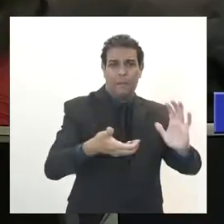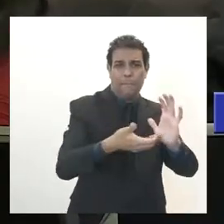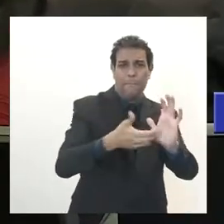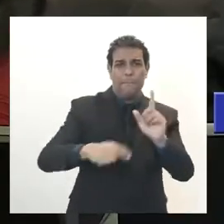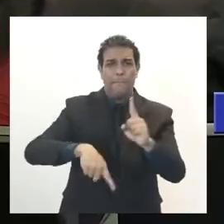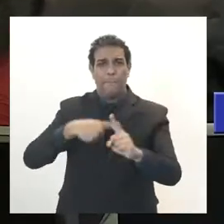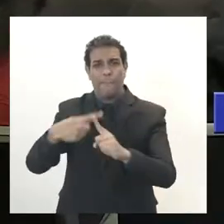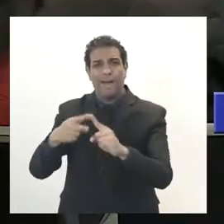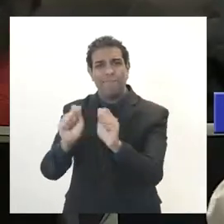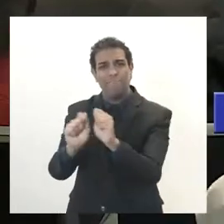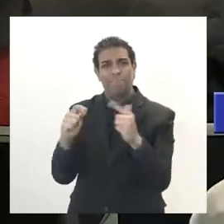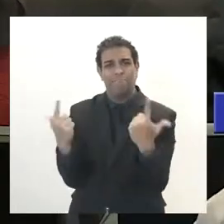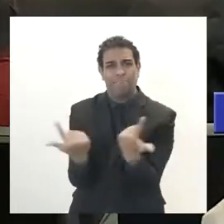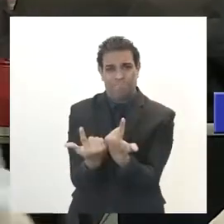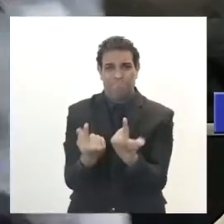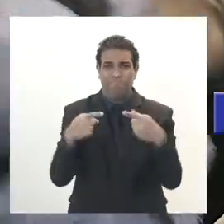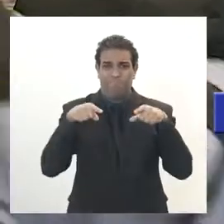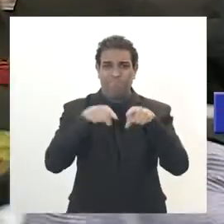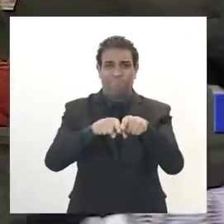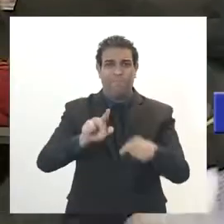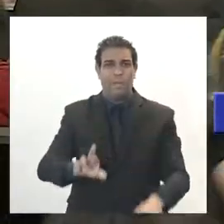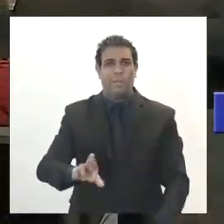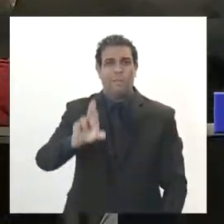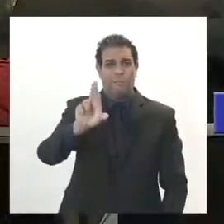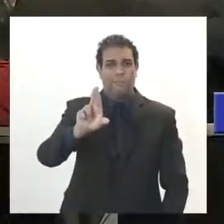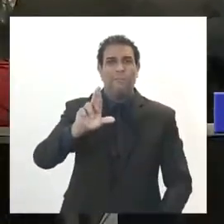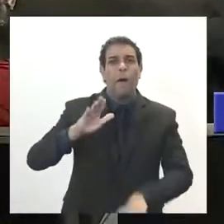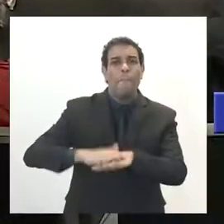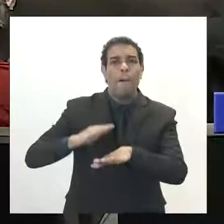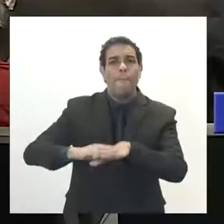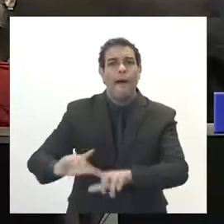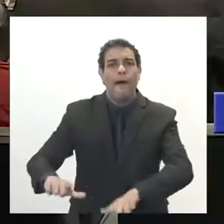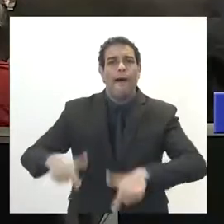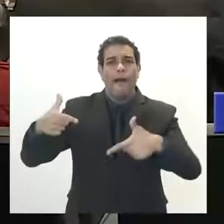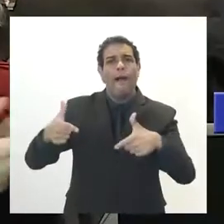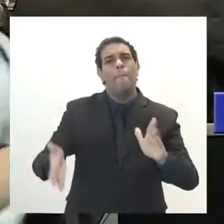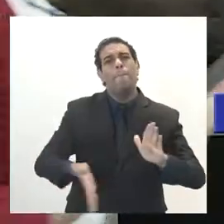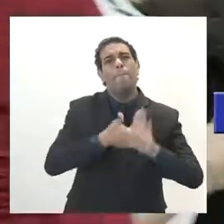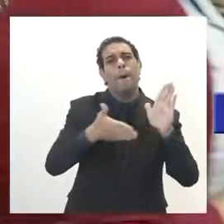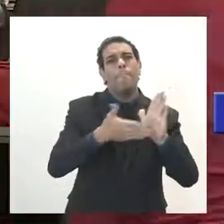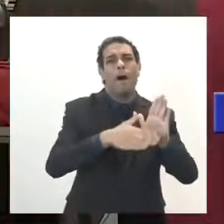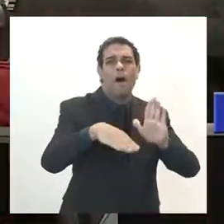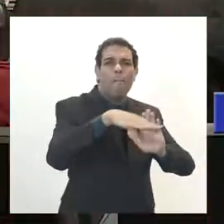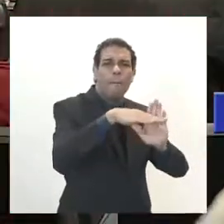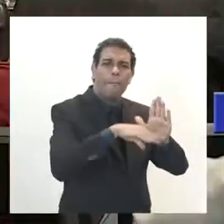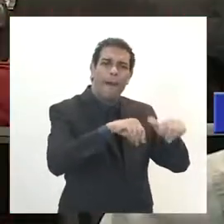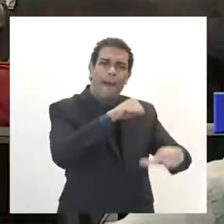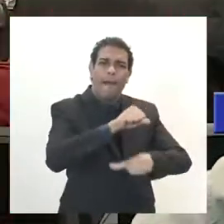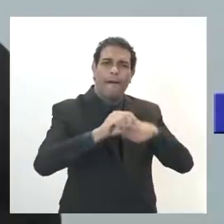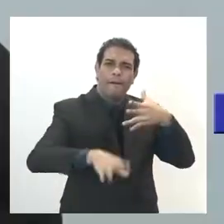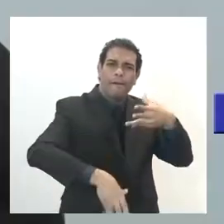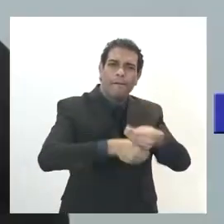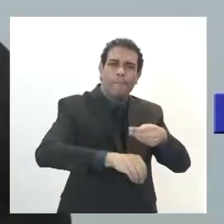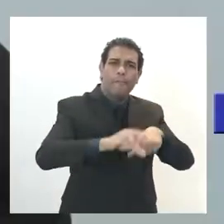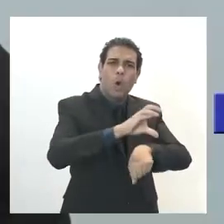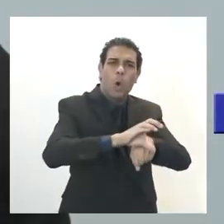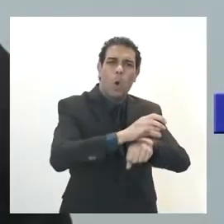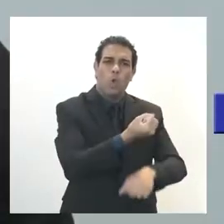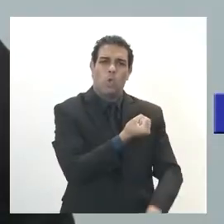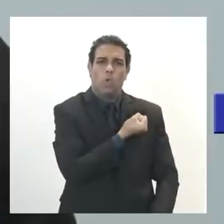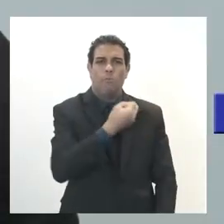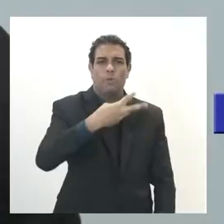Deputados foi constituída para se debruçar sobre essa proposta de emenda constitucional a PEC 32